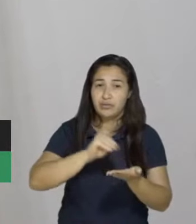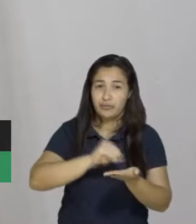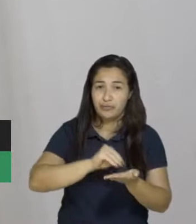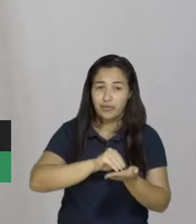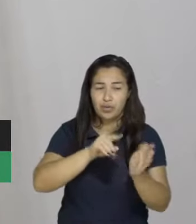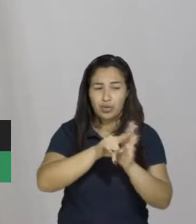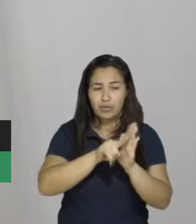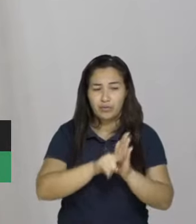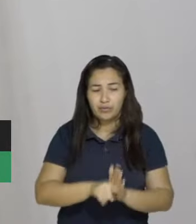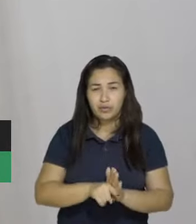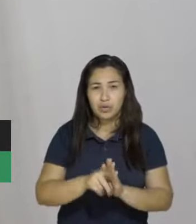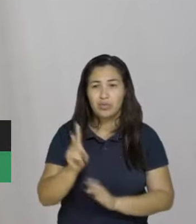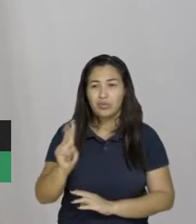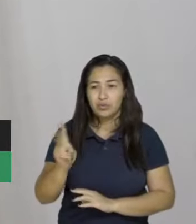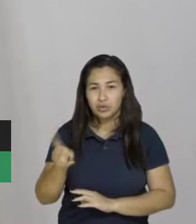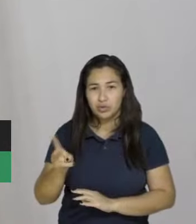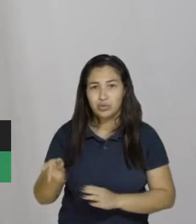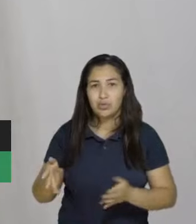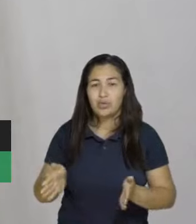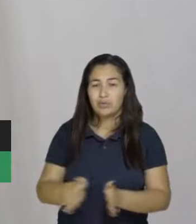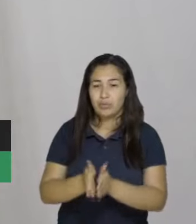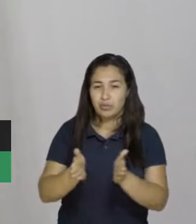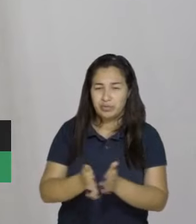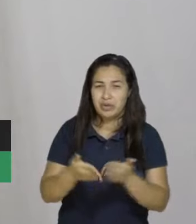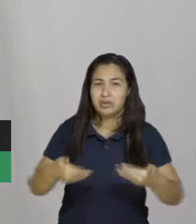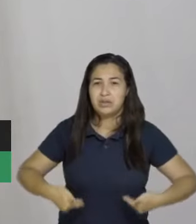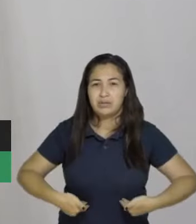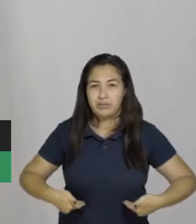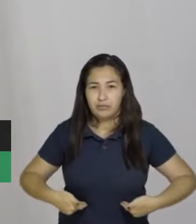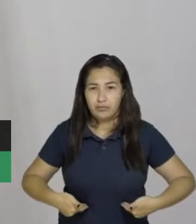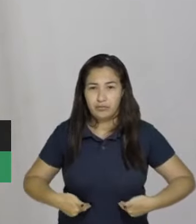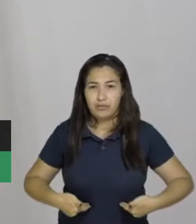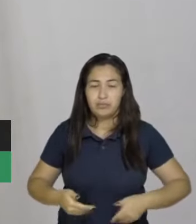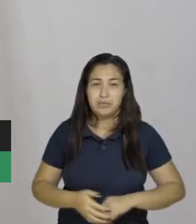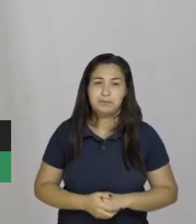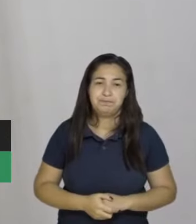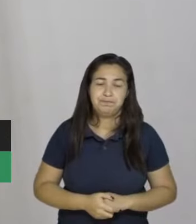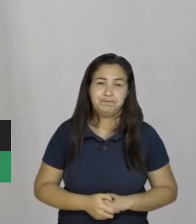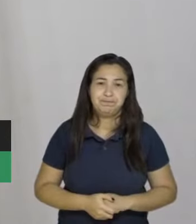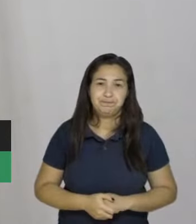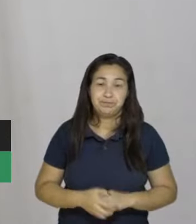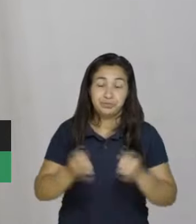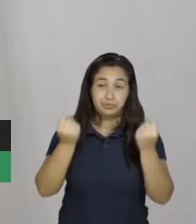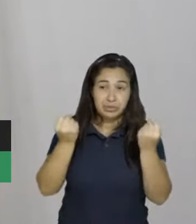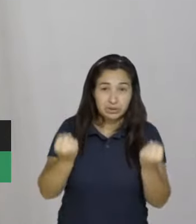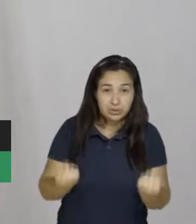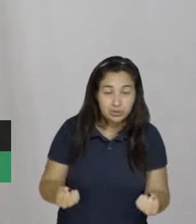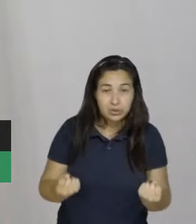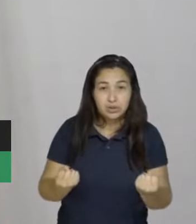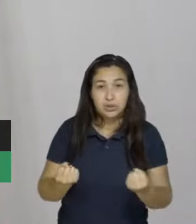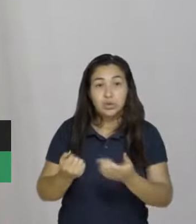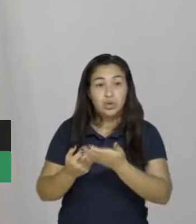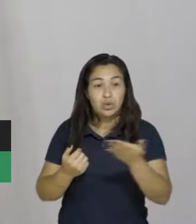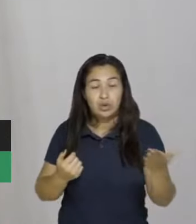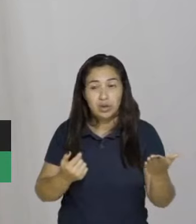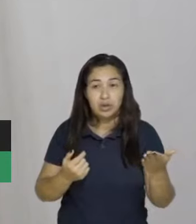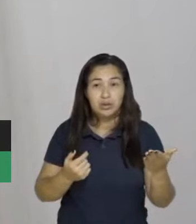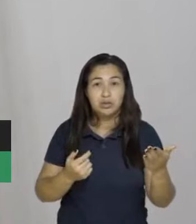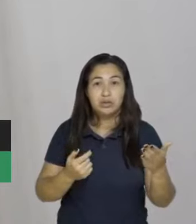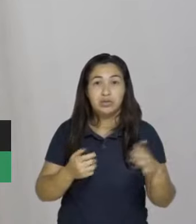Brasil. Os gastos sem critérios, o peso e a ineficiência da máquina